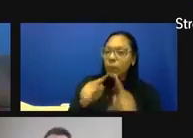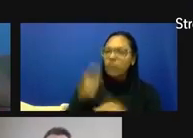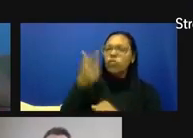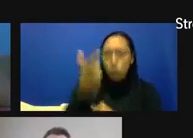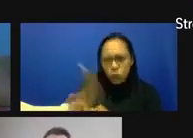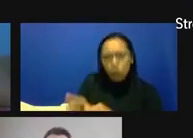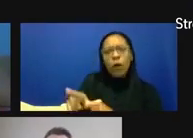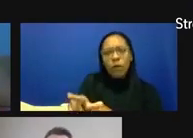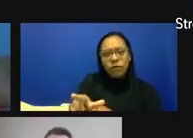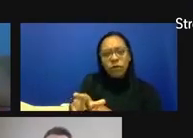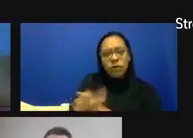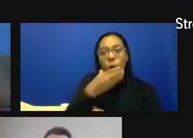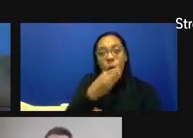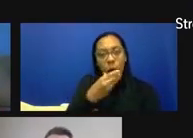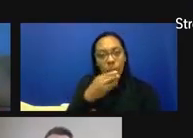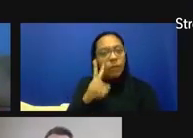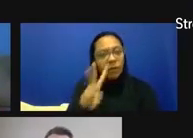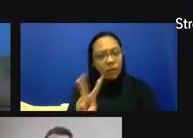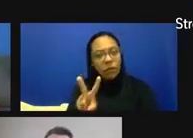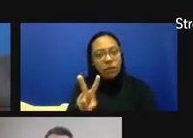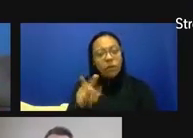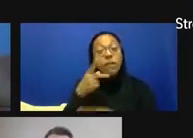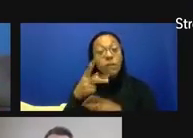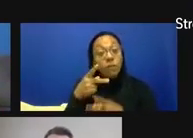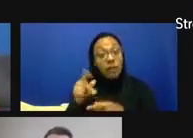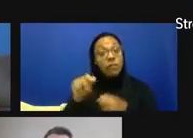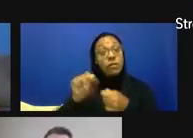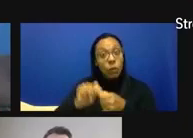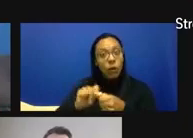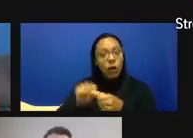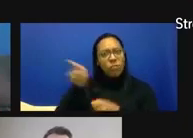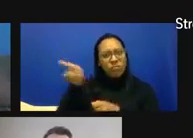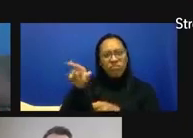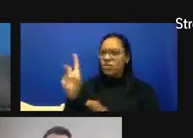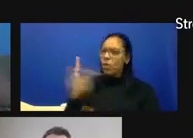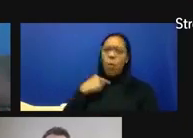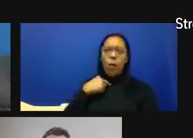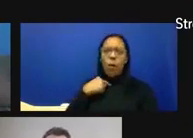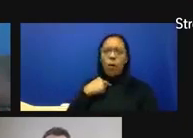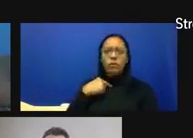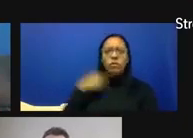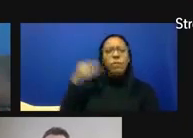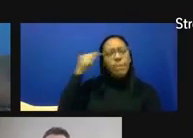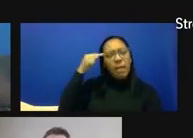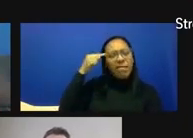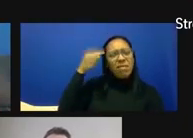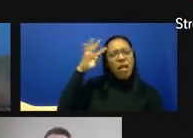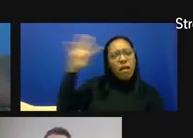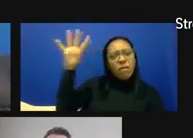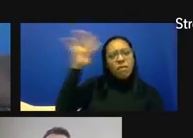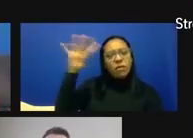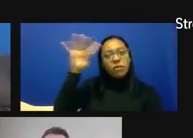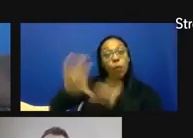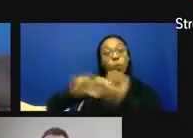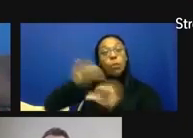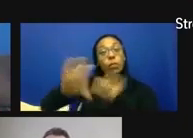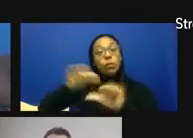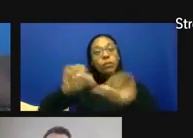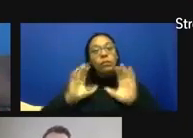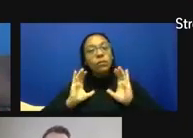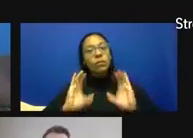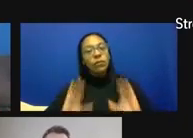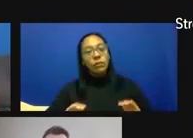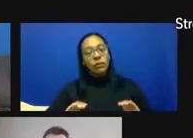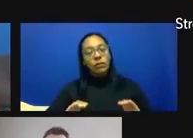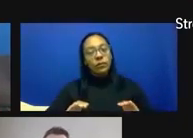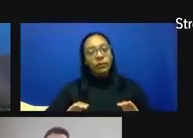isso, né, os homens que assistem. Continue repetindo isso para que o homem passe a fazer em algum momento a reflexão e tenha o início de mudança de comportamento. É,